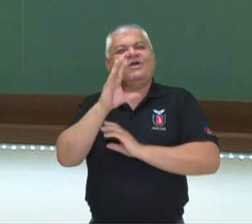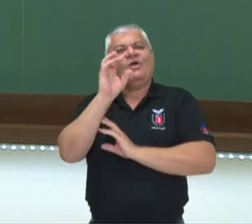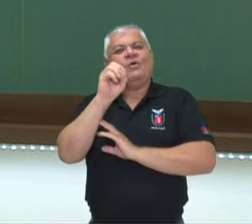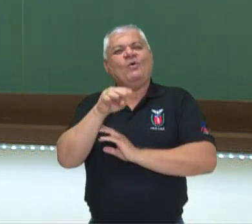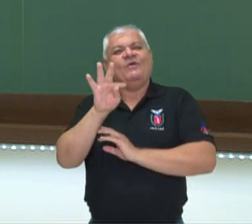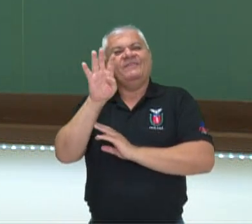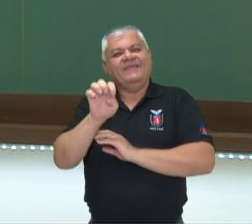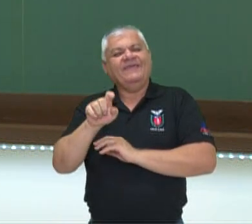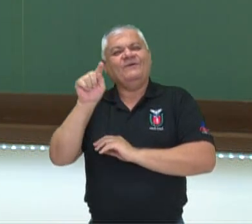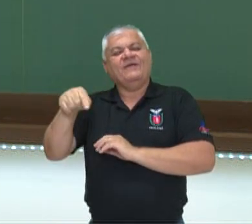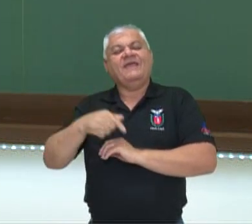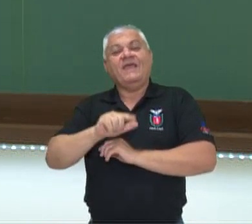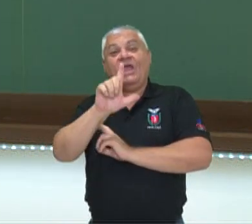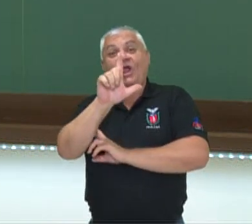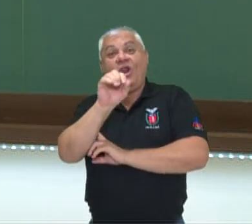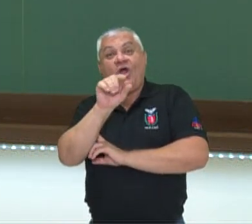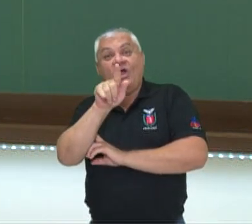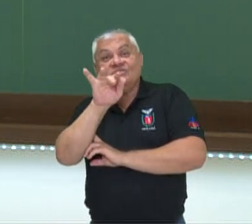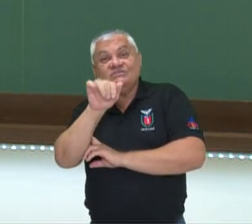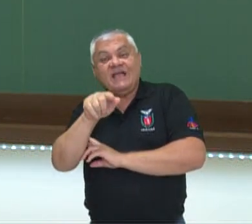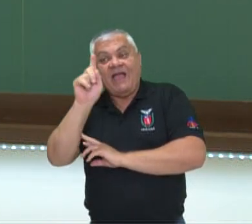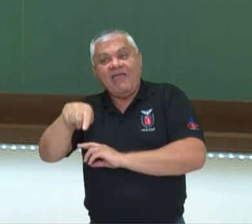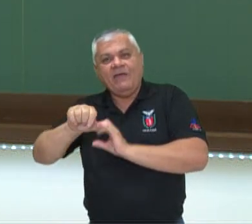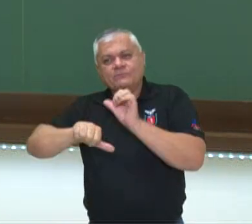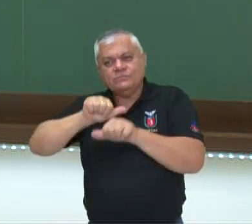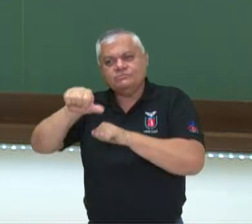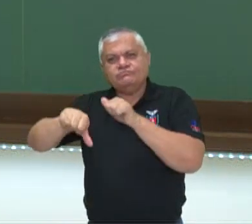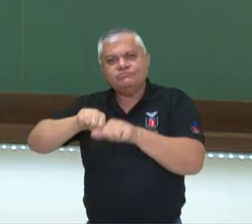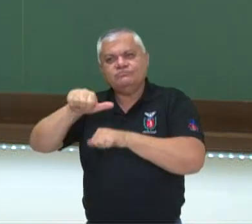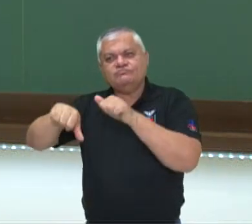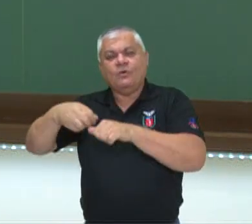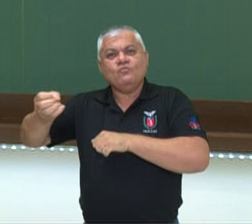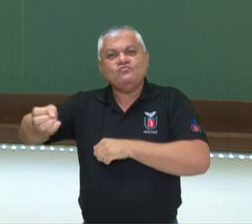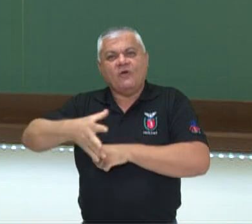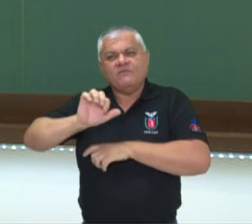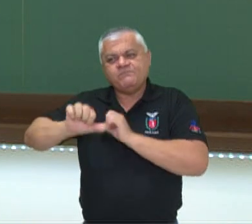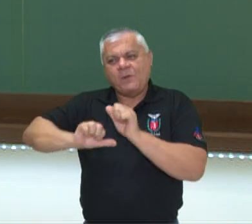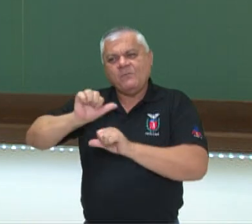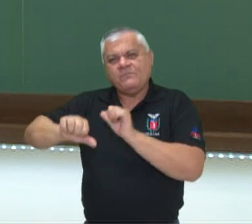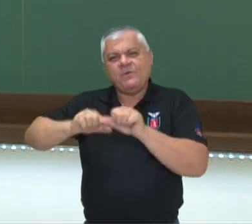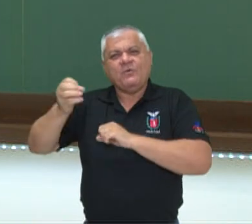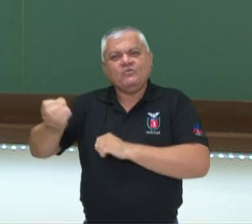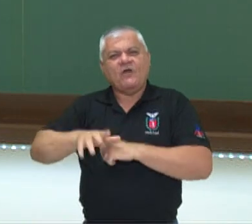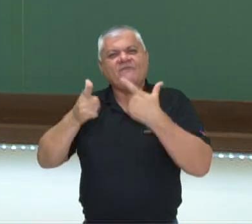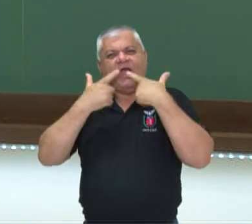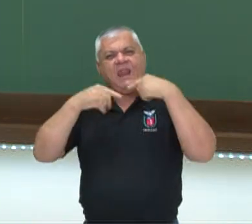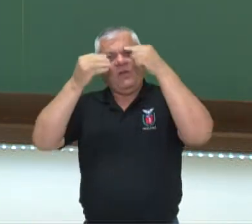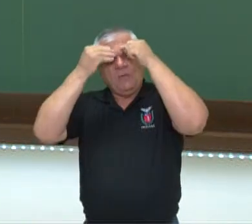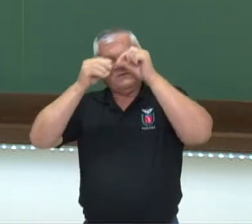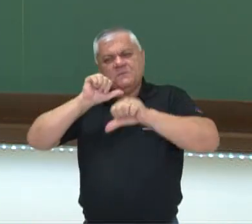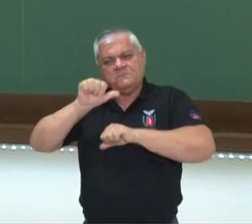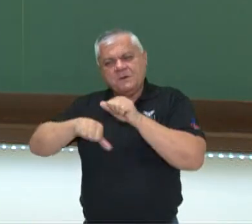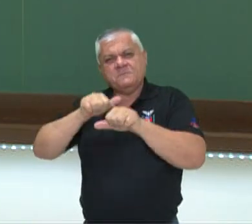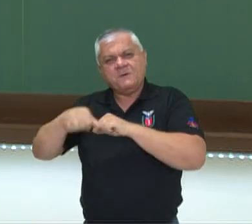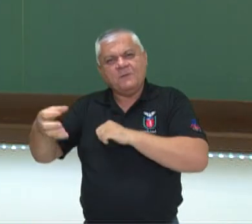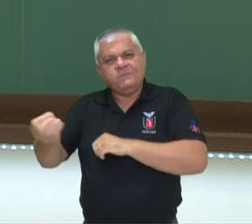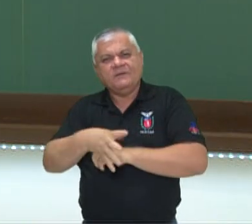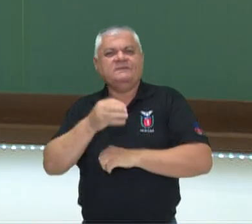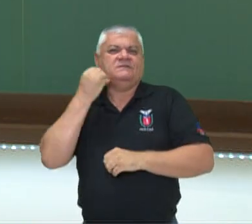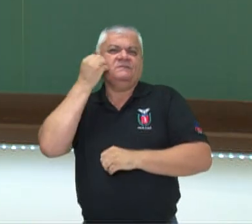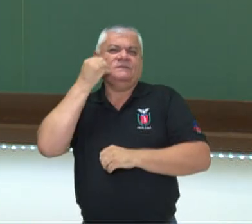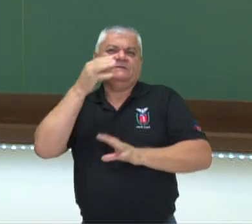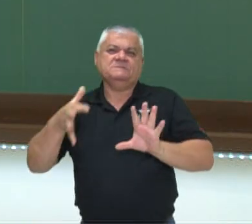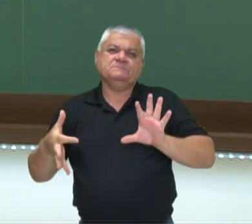a lógica, a um positivismo renovado. Então, pensando a linguagem, a sua relação com a